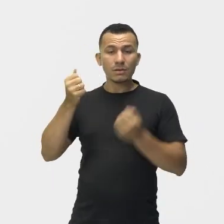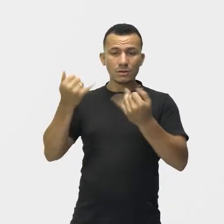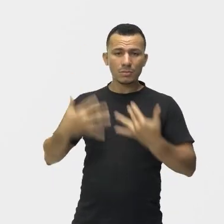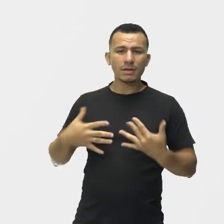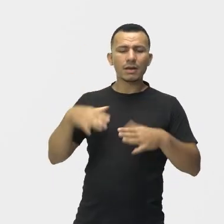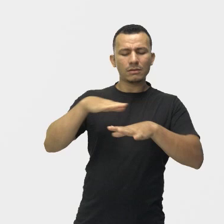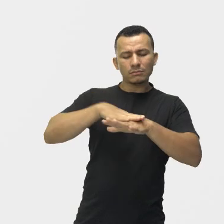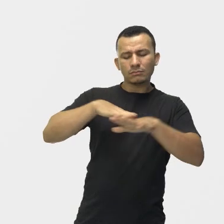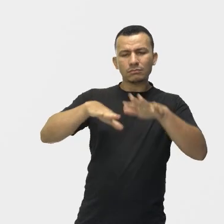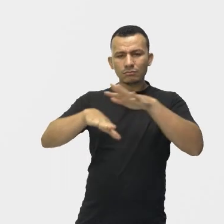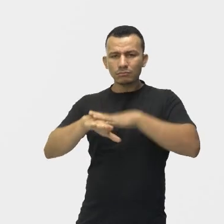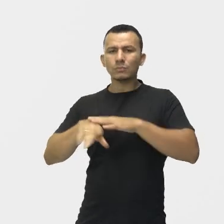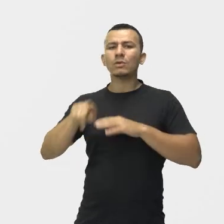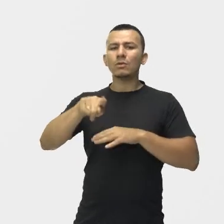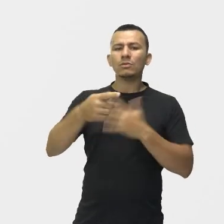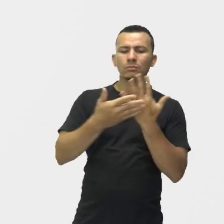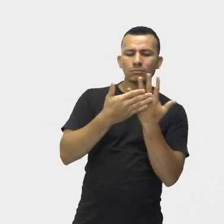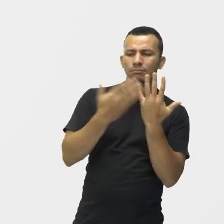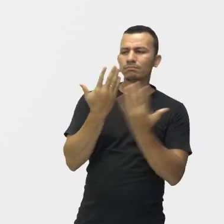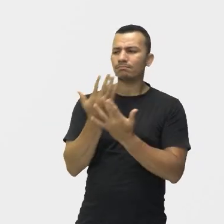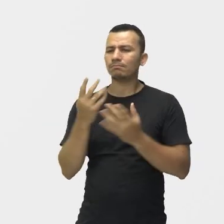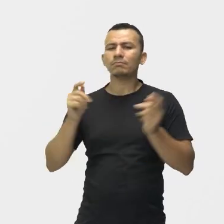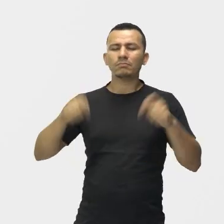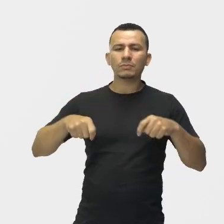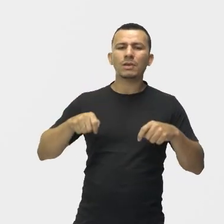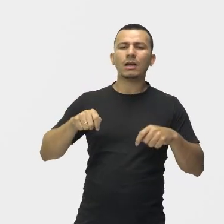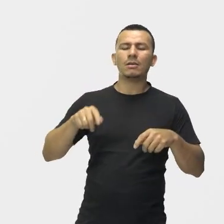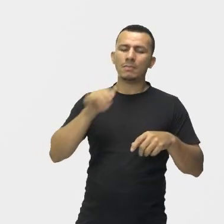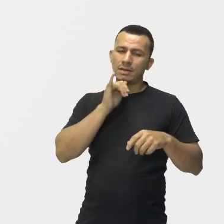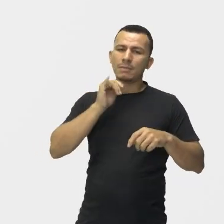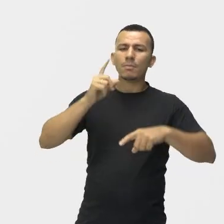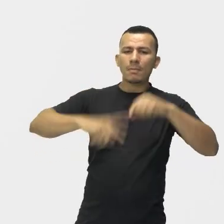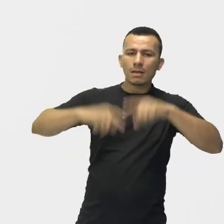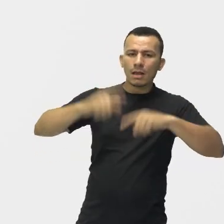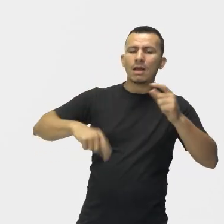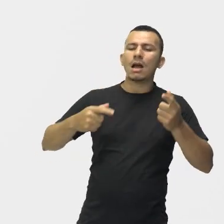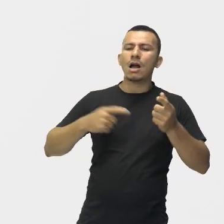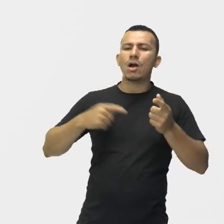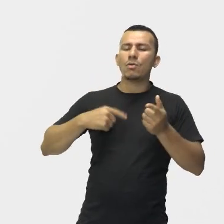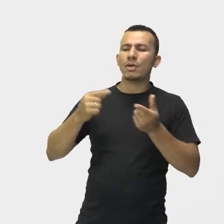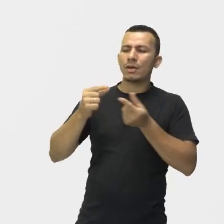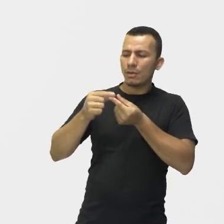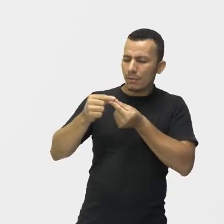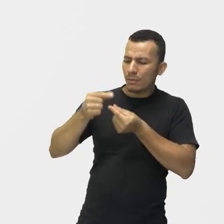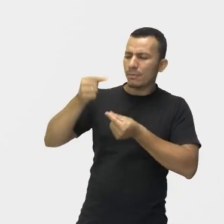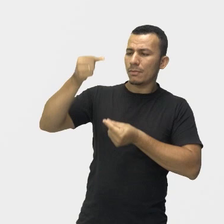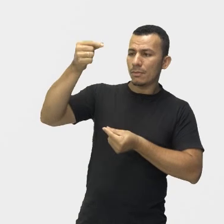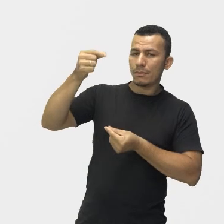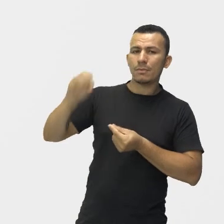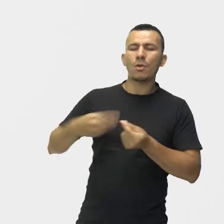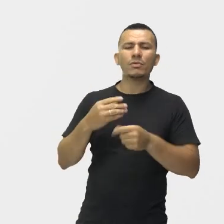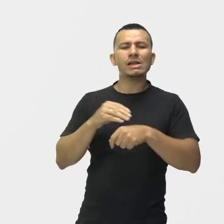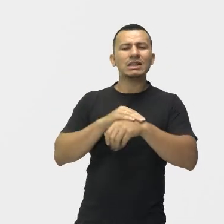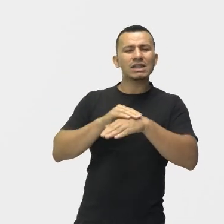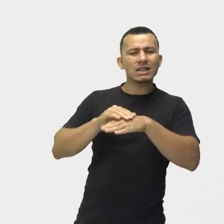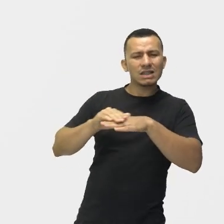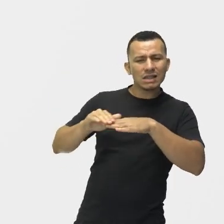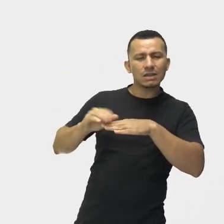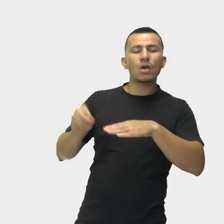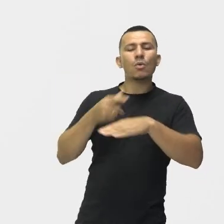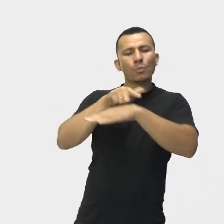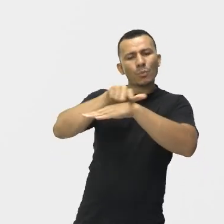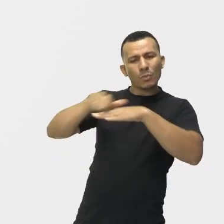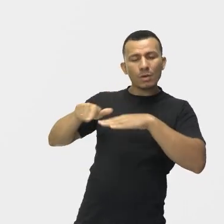mais mecânico, quando você pode identificar se um objeto ele é pontiagudo, se ele é áspero, se ele é mais